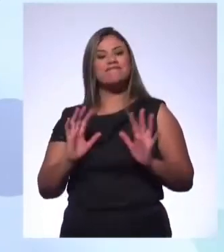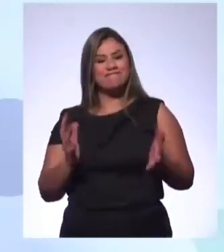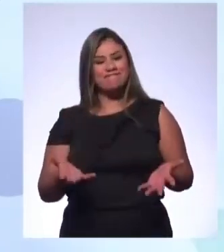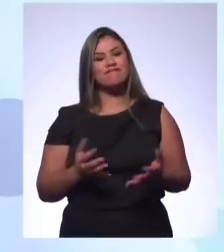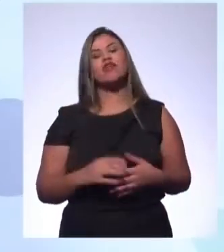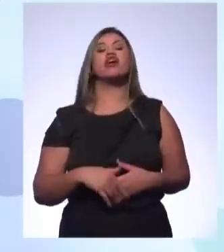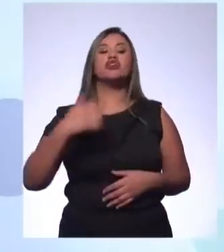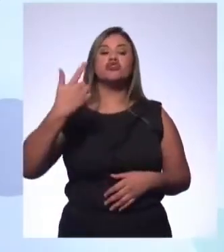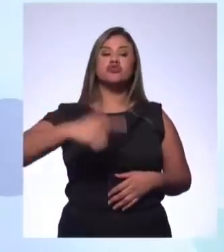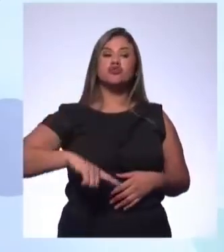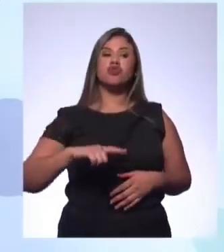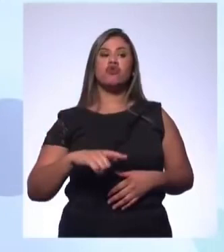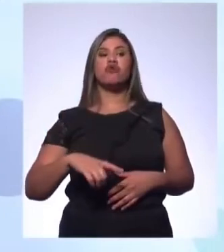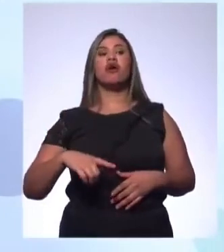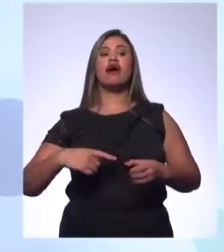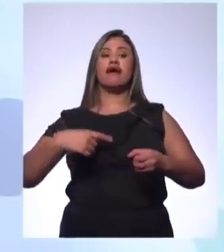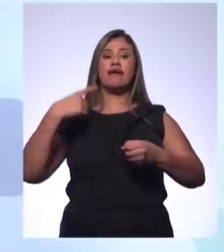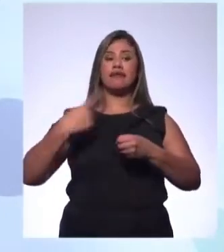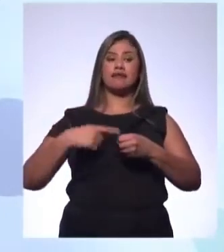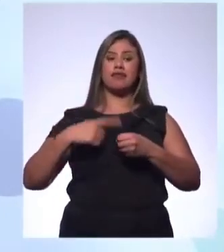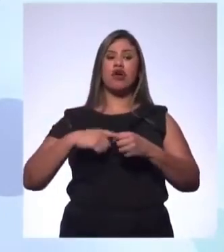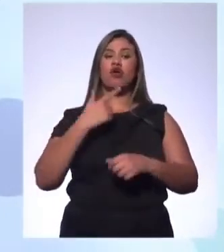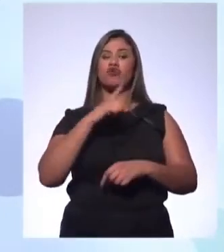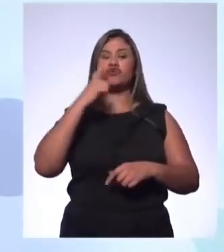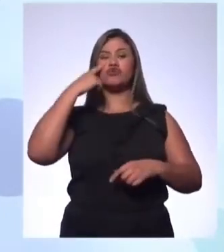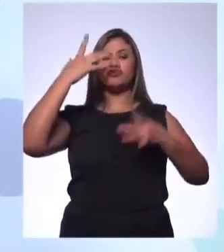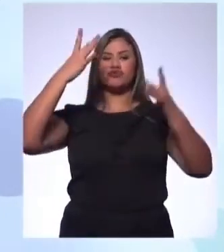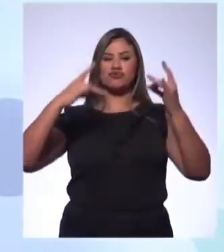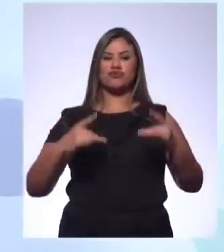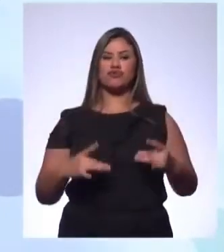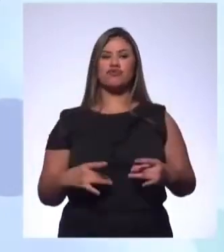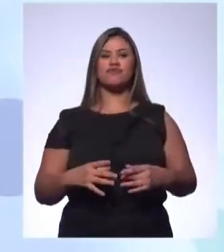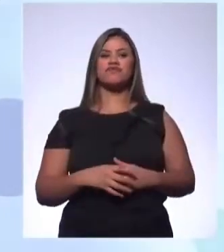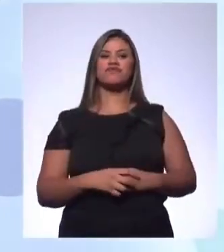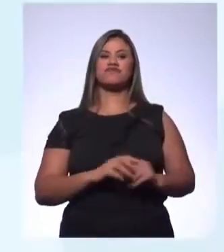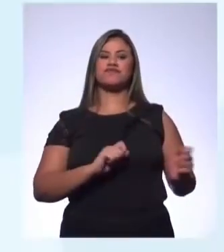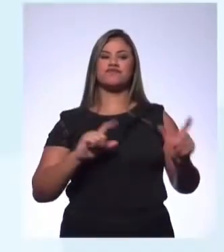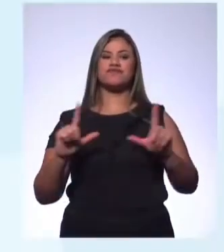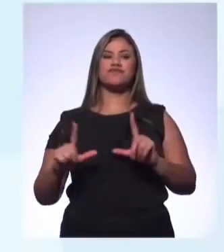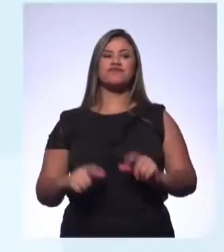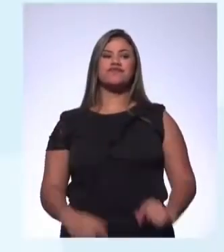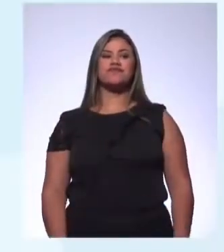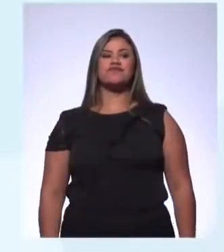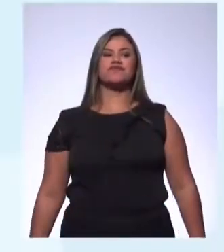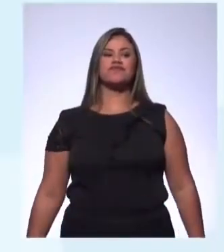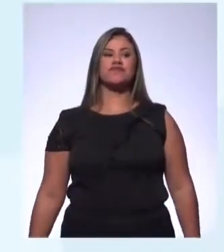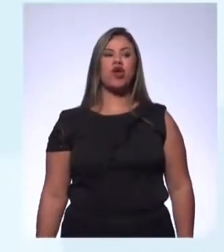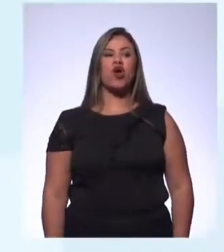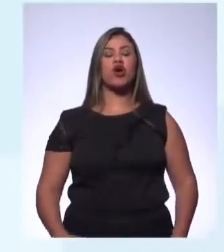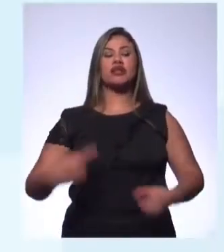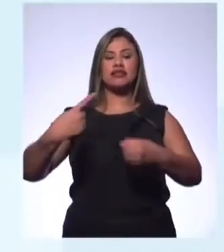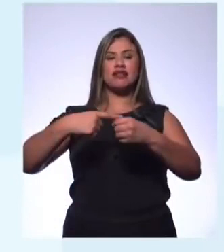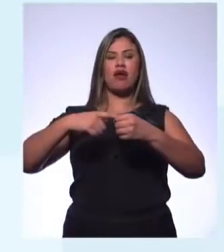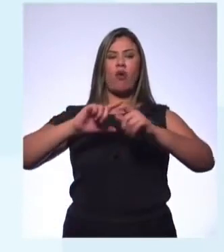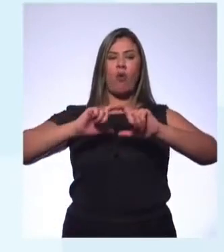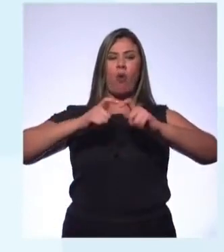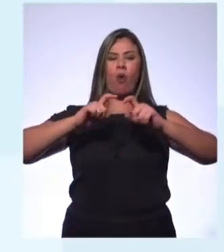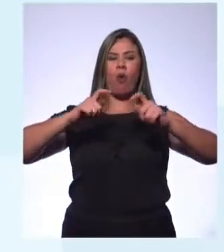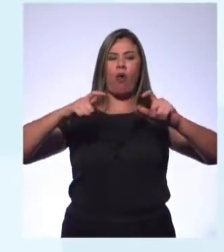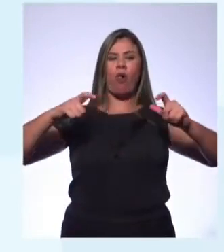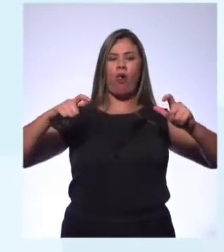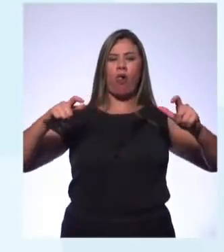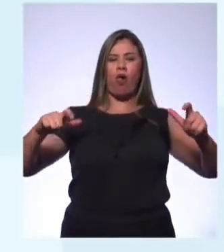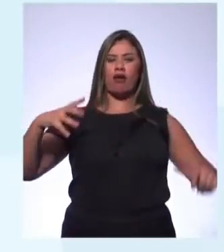Falei, capital de tal lugar. Agora olha só essa descrição da cidade. Na tela. Que cidade é esta? Compartilhe